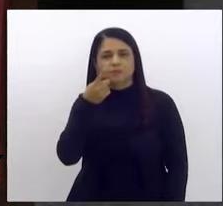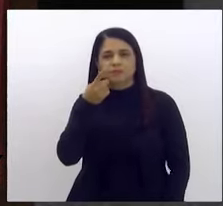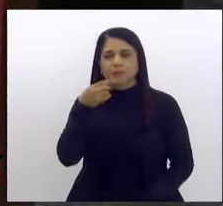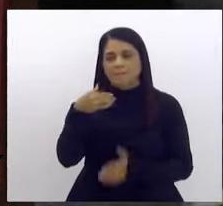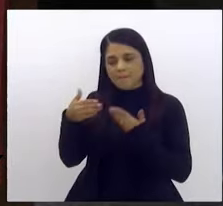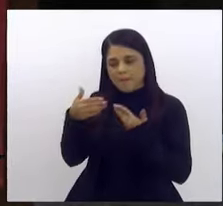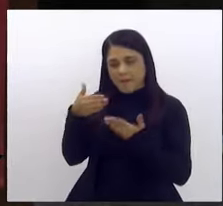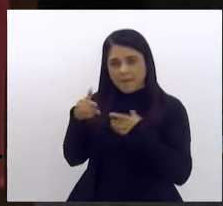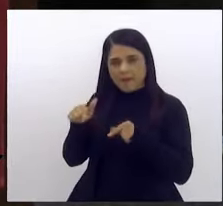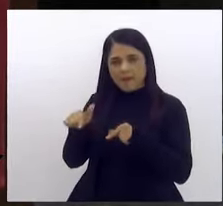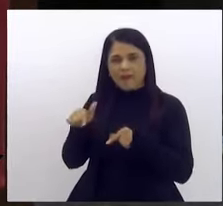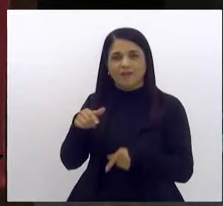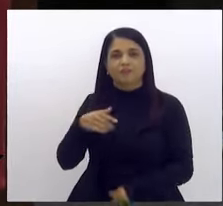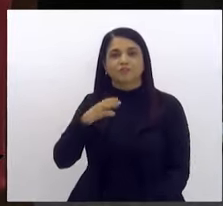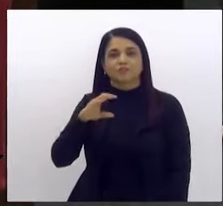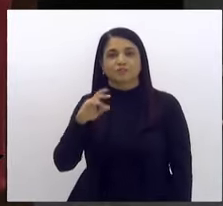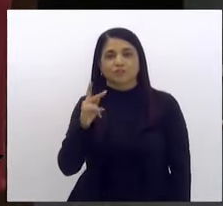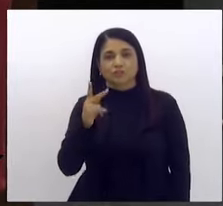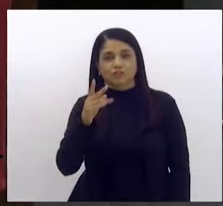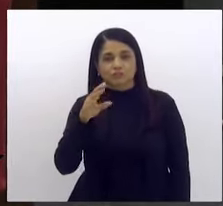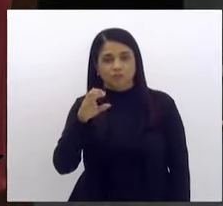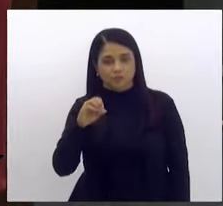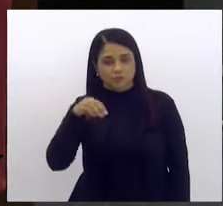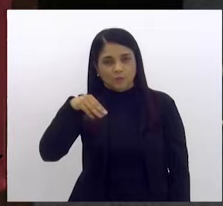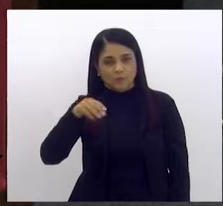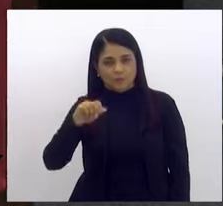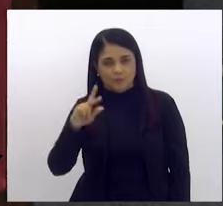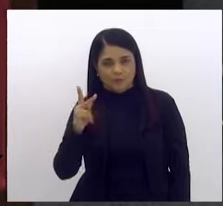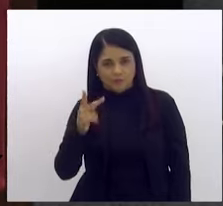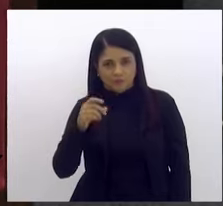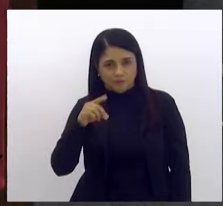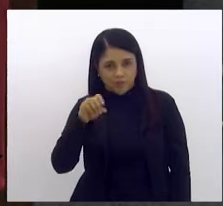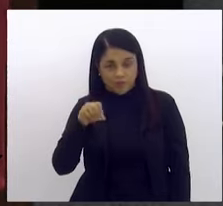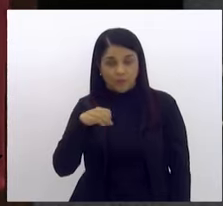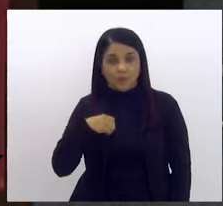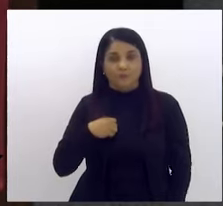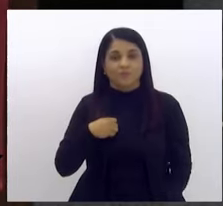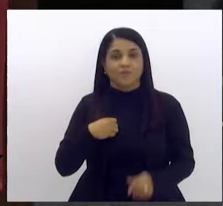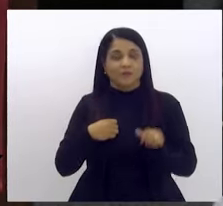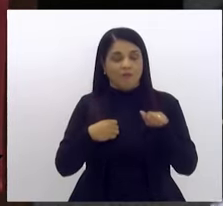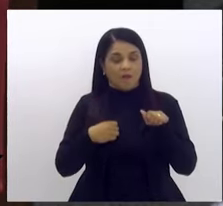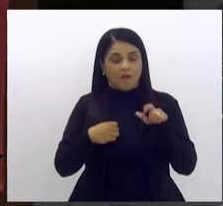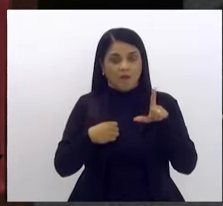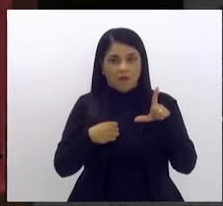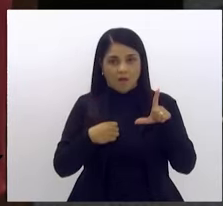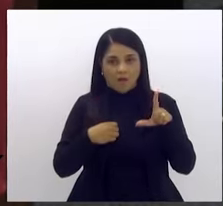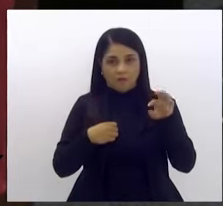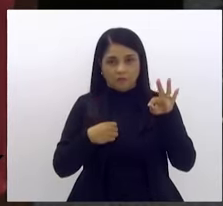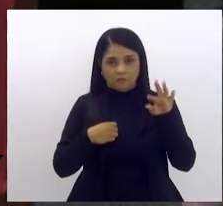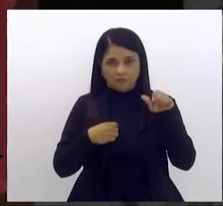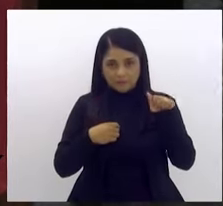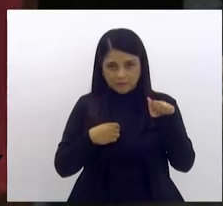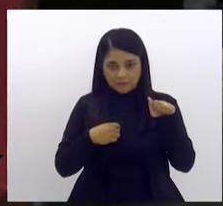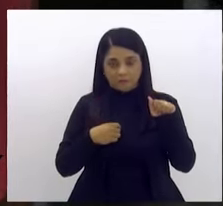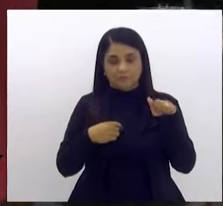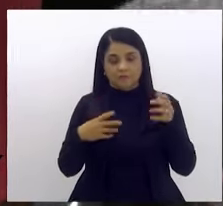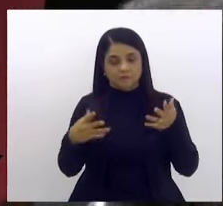nosso querido deputado Chico Machado, que é o seguinte: altas habilidades é um debate